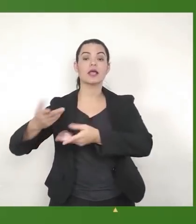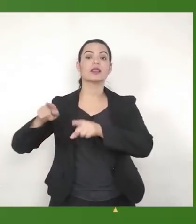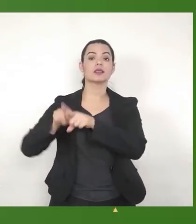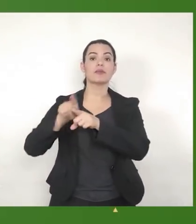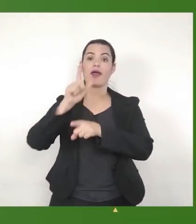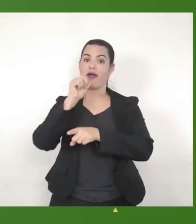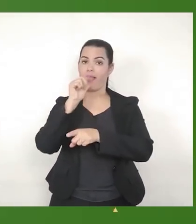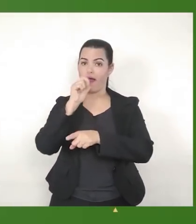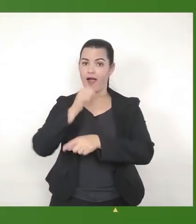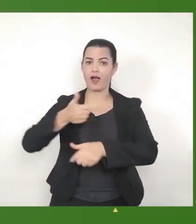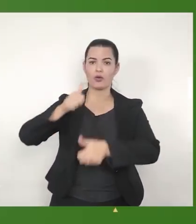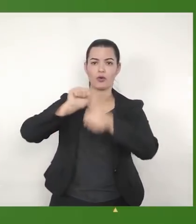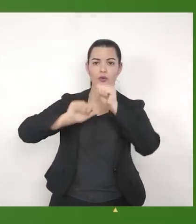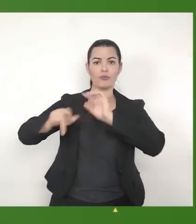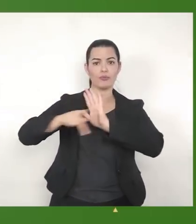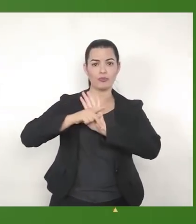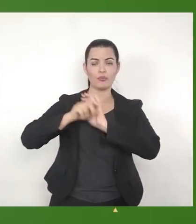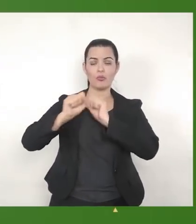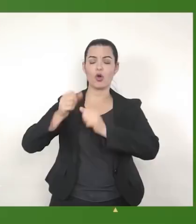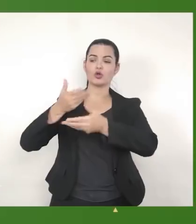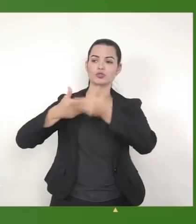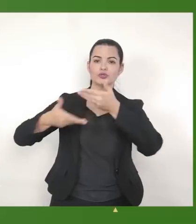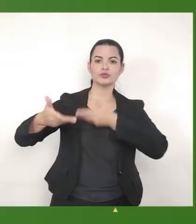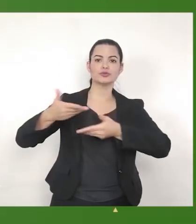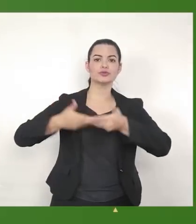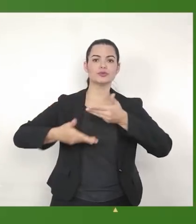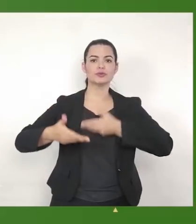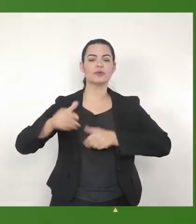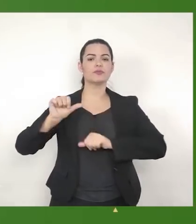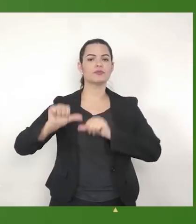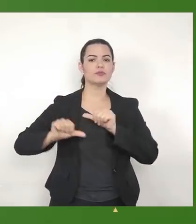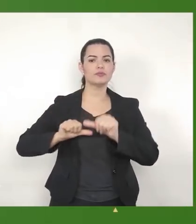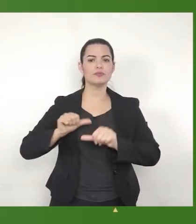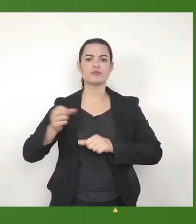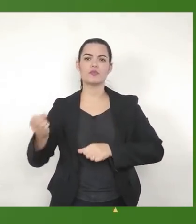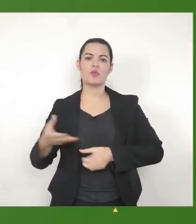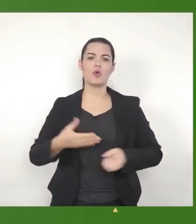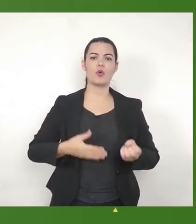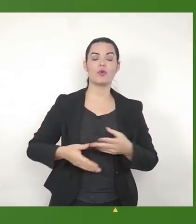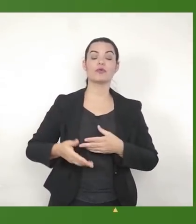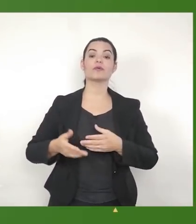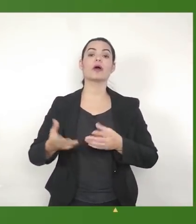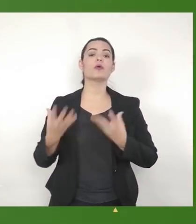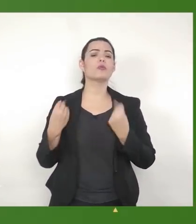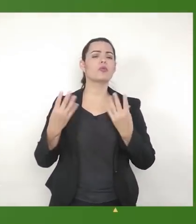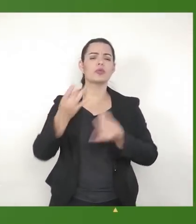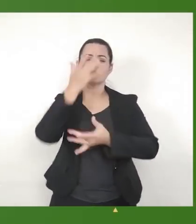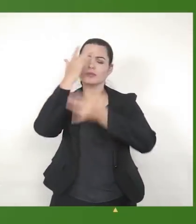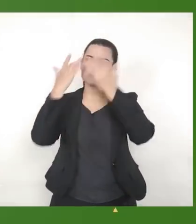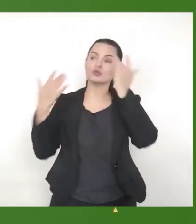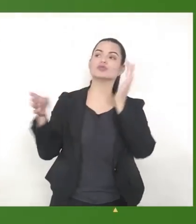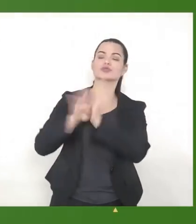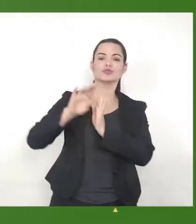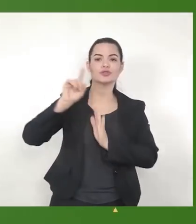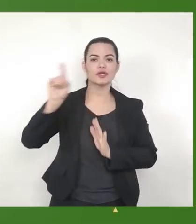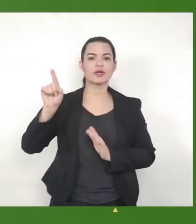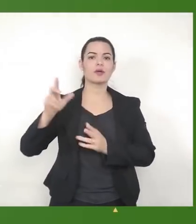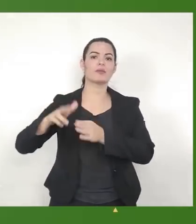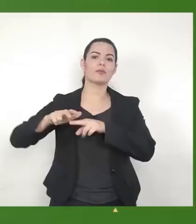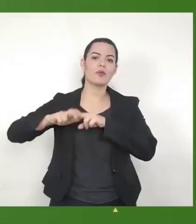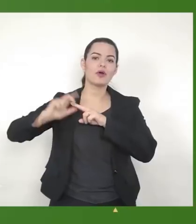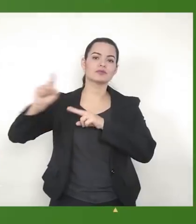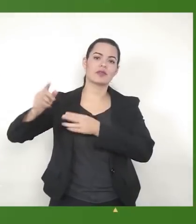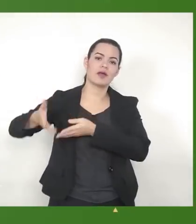água potável, então muita gente chegava por ali. Além disso, eles consertavam